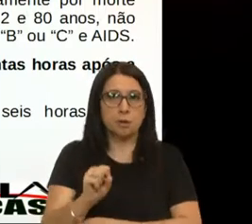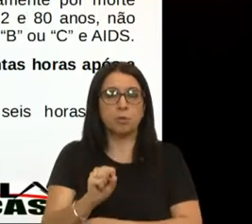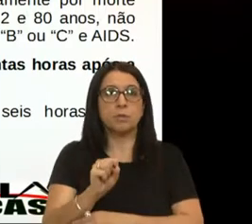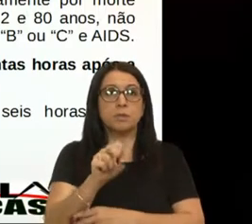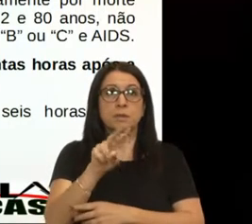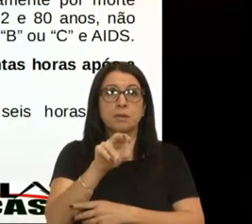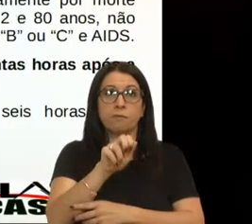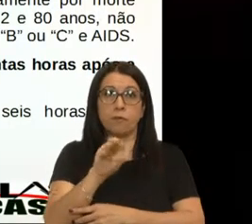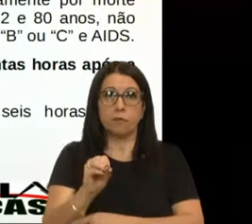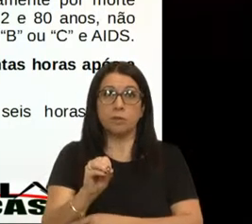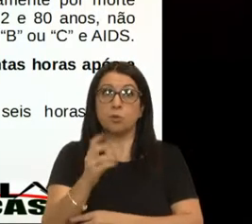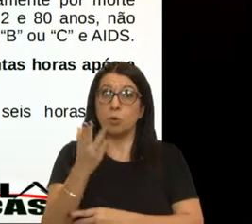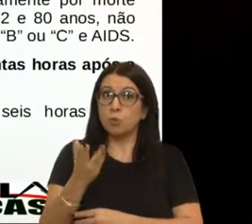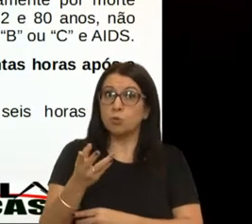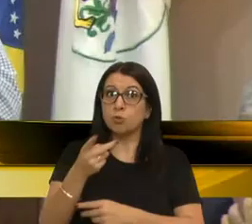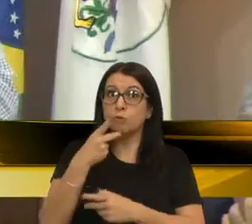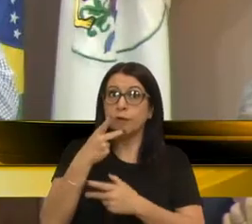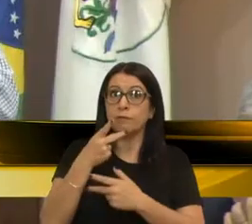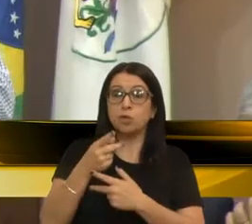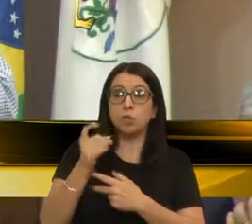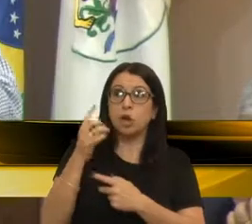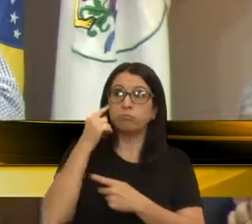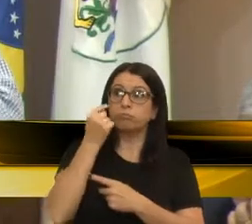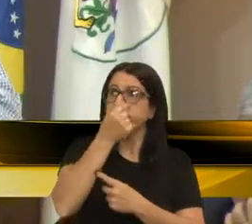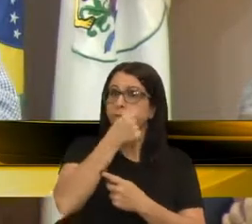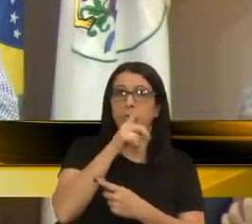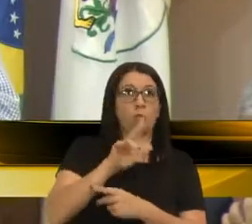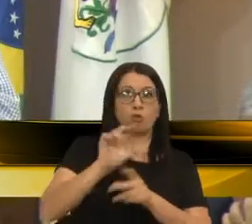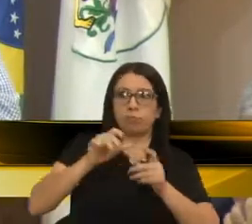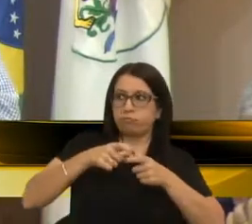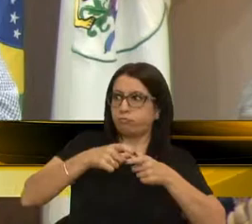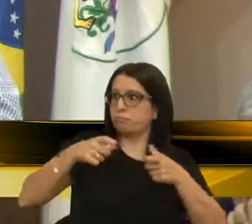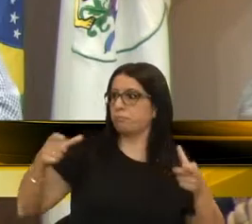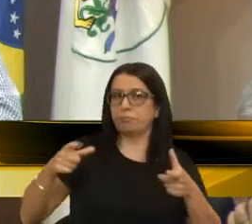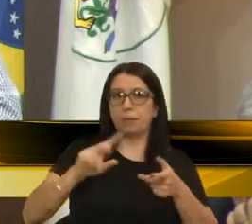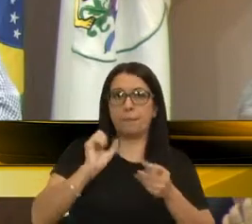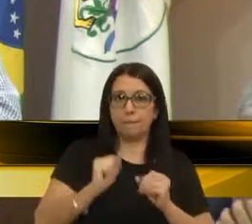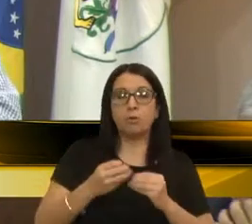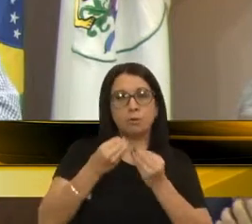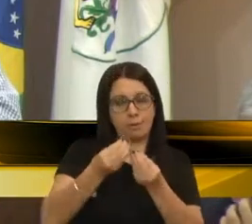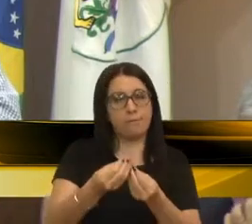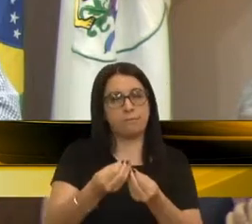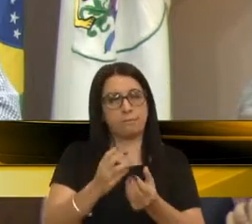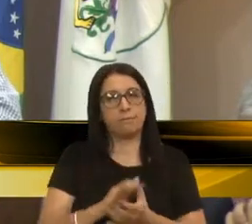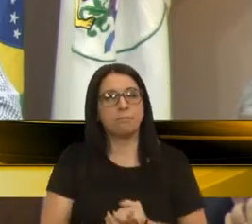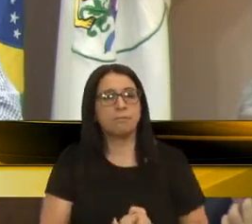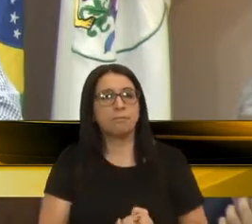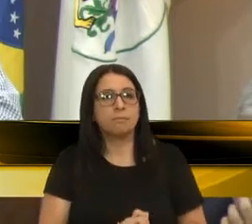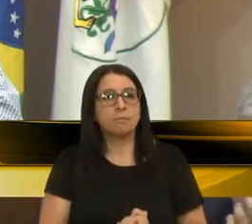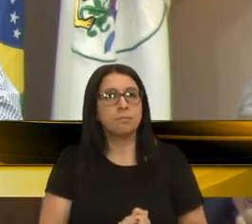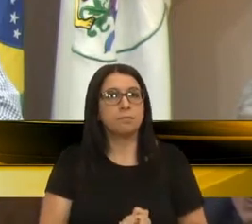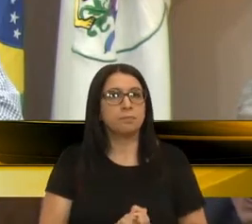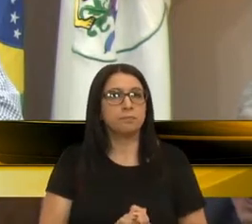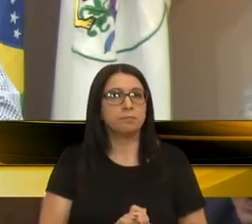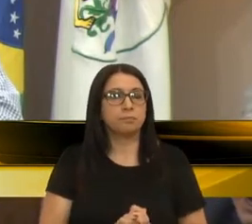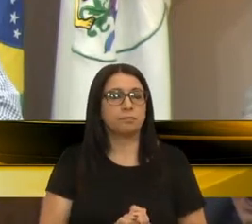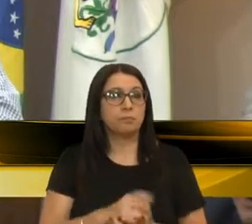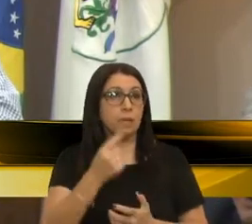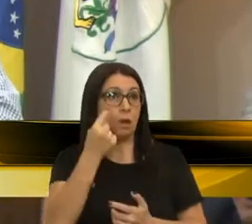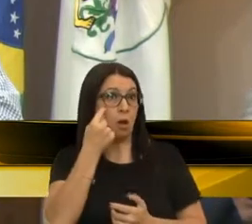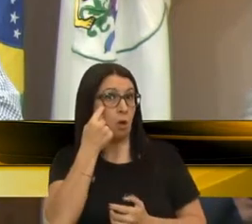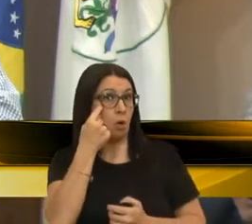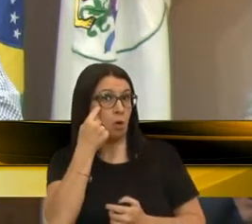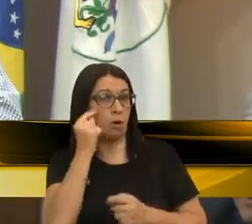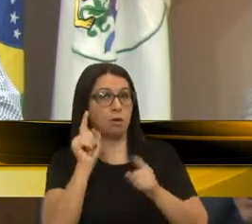muito limitado. Hoje ampliou um monte de situações que pode se fazer a doação. A córnea, por